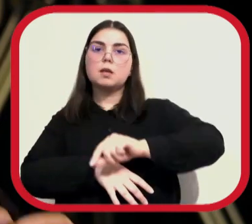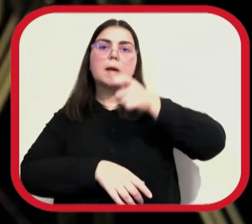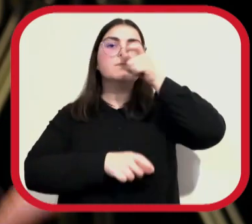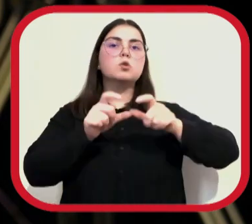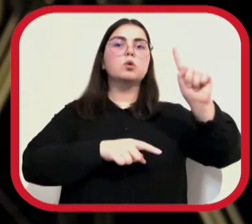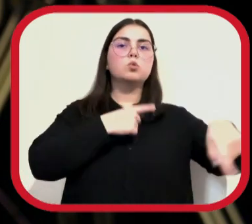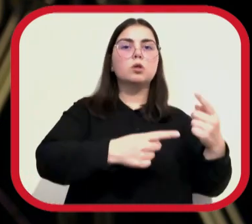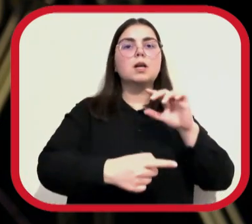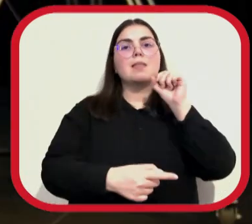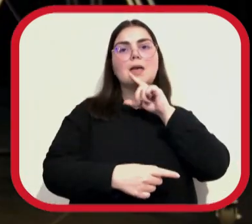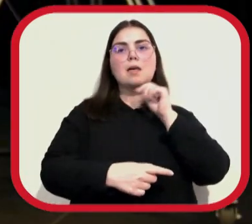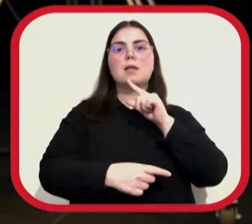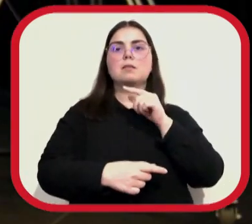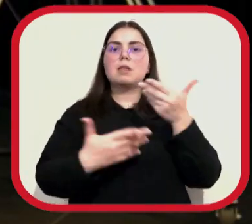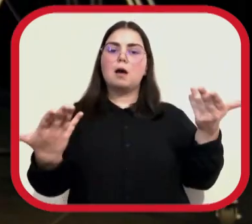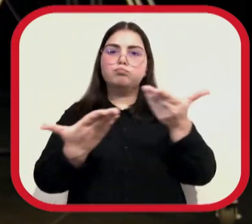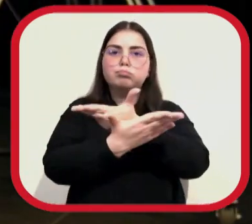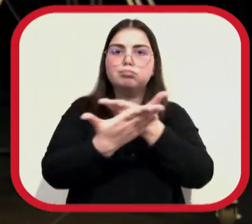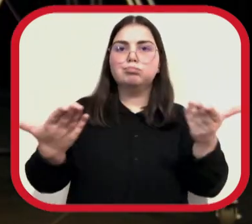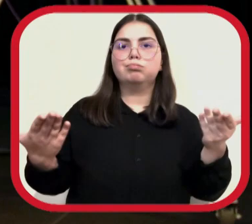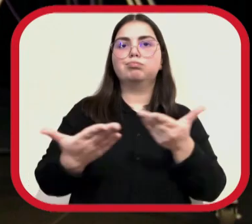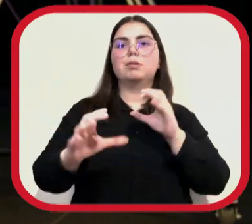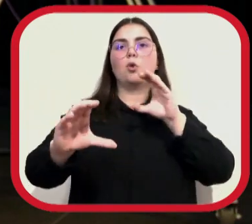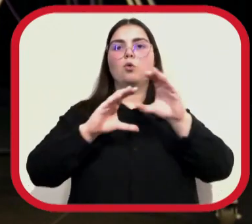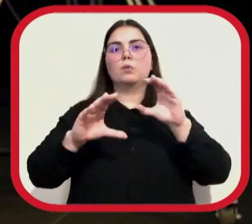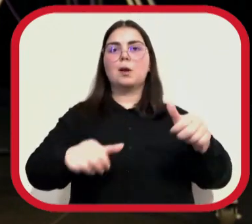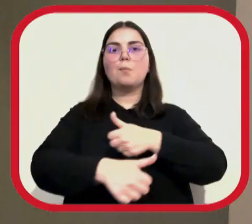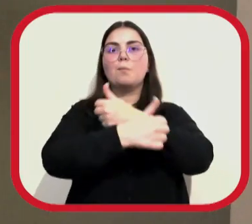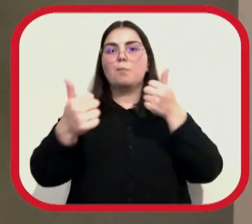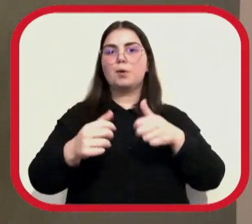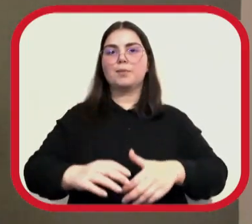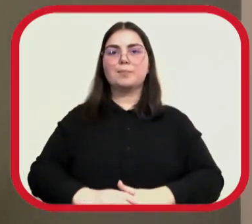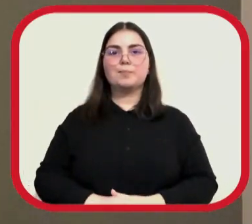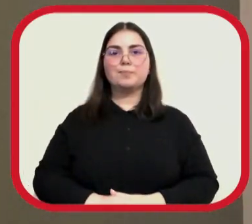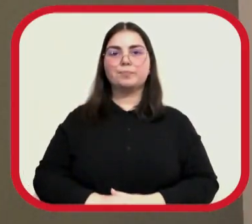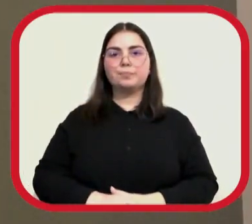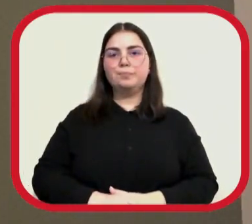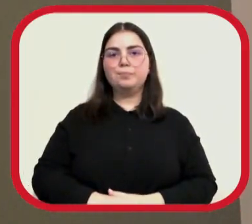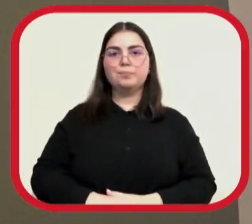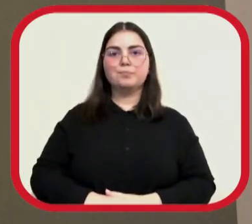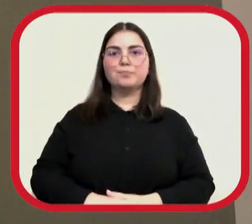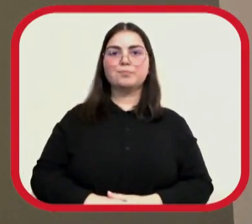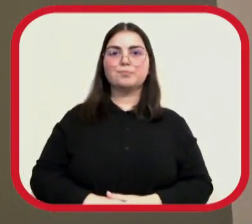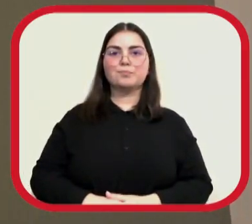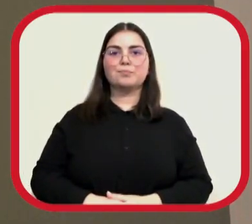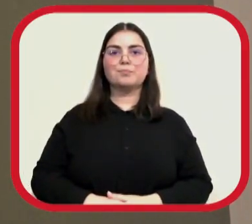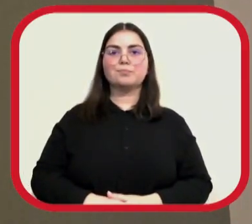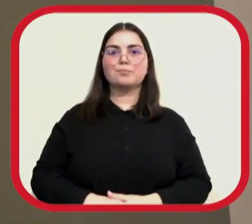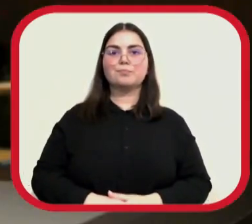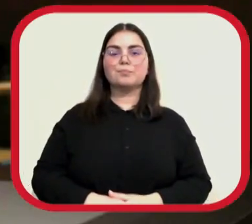mas formamos outros públicos para comunicarem melhor com os jornalistas e utilizando os meios de comunicação.